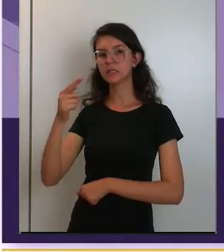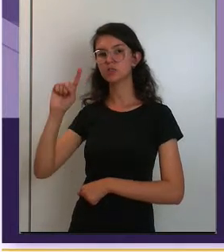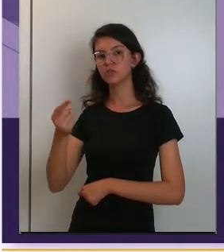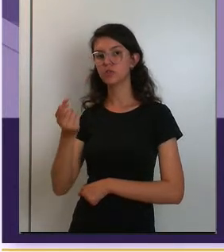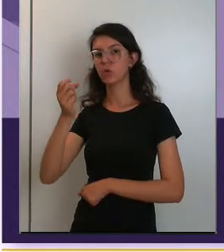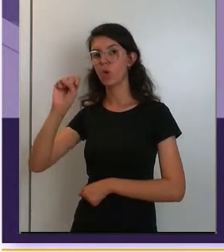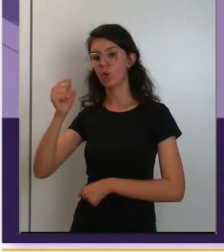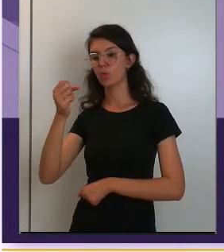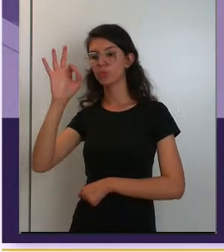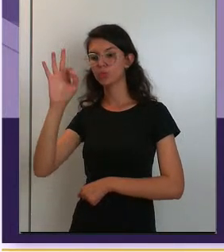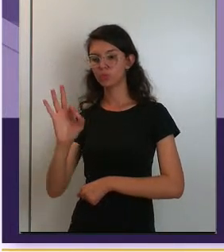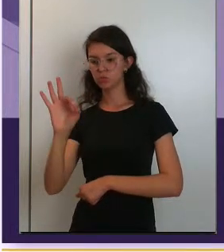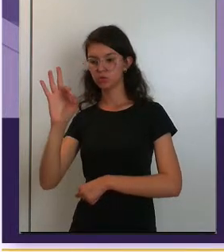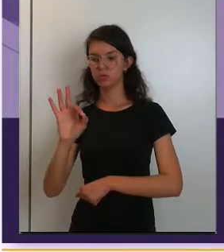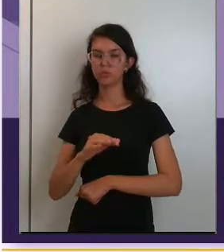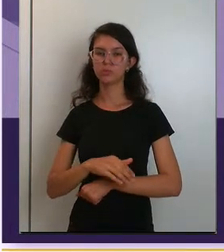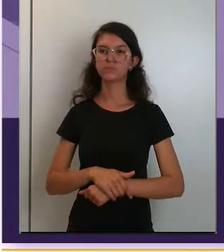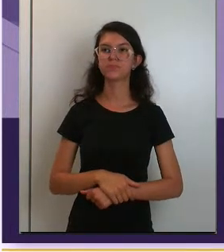37,8%.